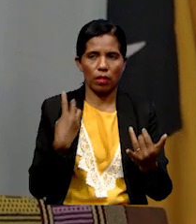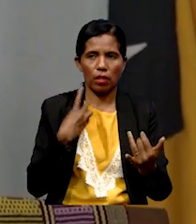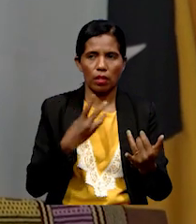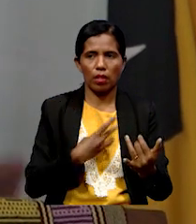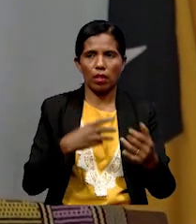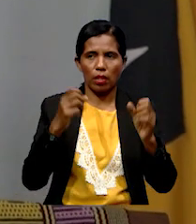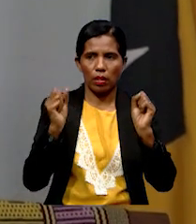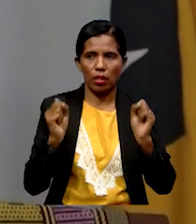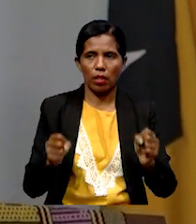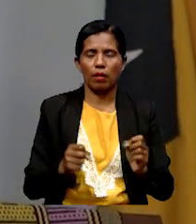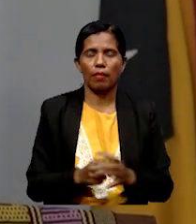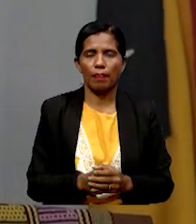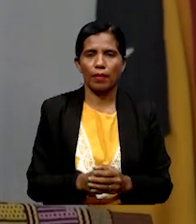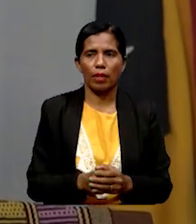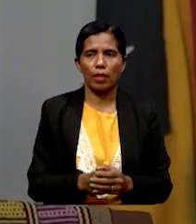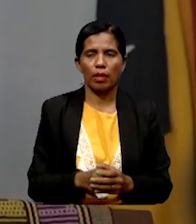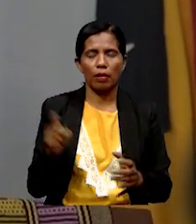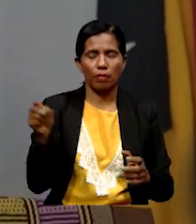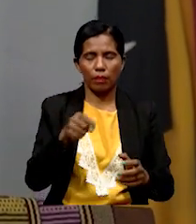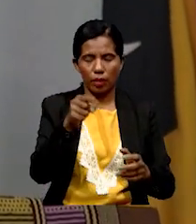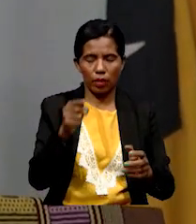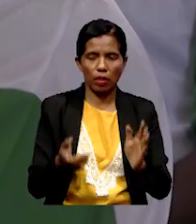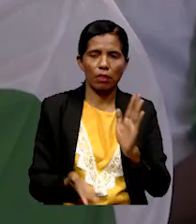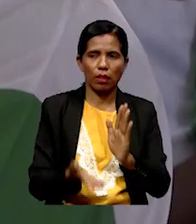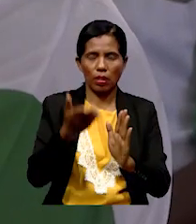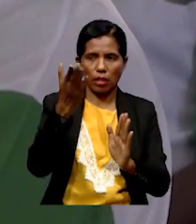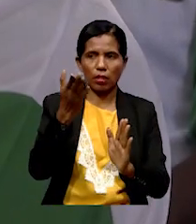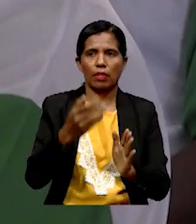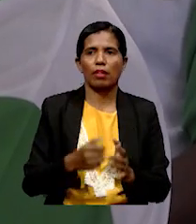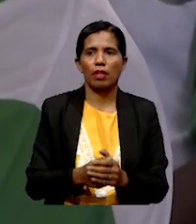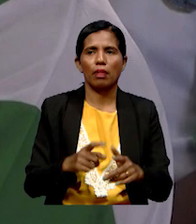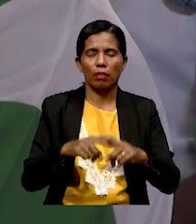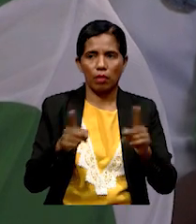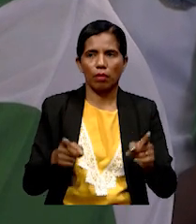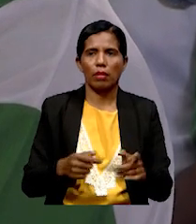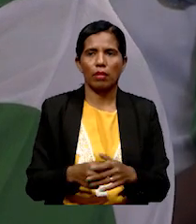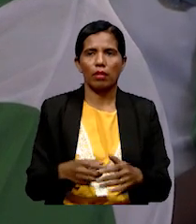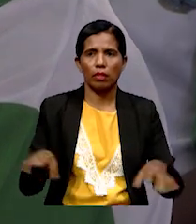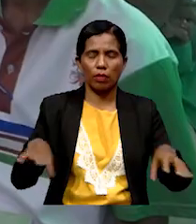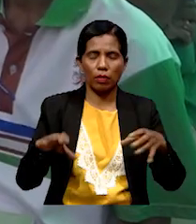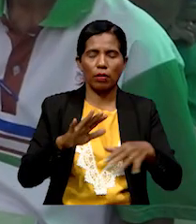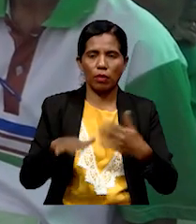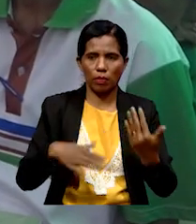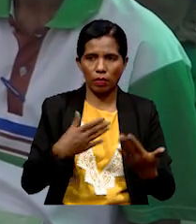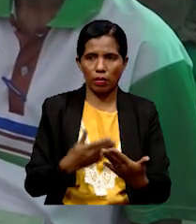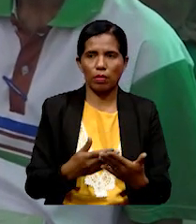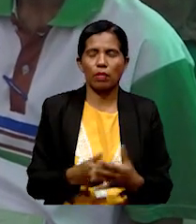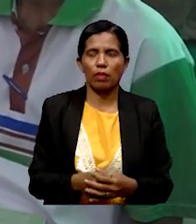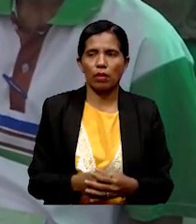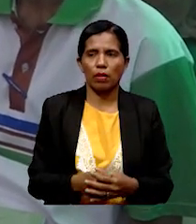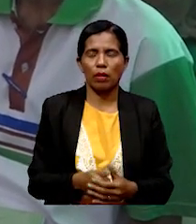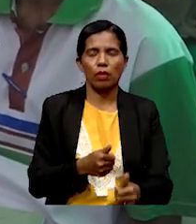tinzi iha porcentaje nebe mak asteptebes. Maybe servisu sira voto tu